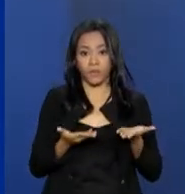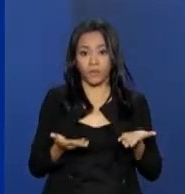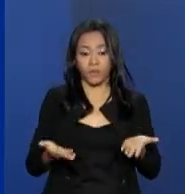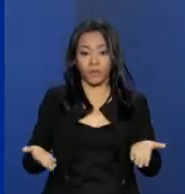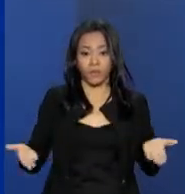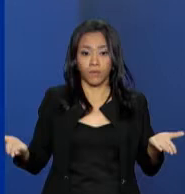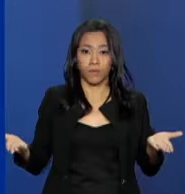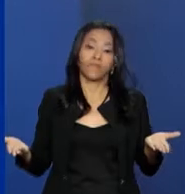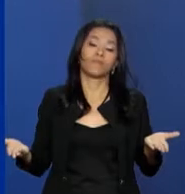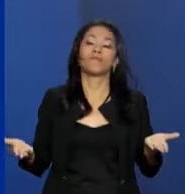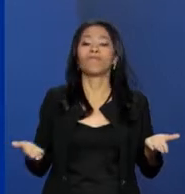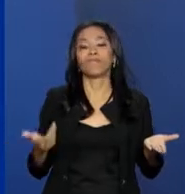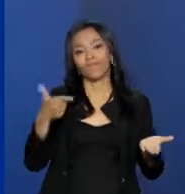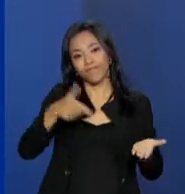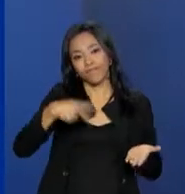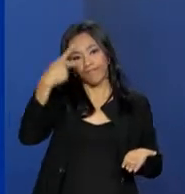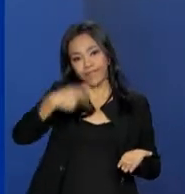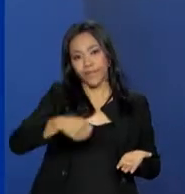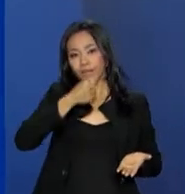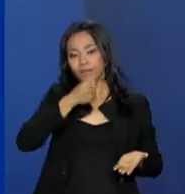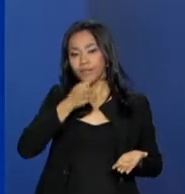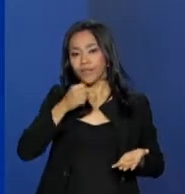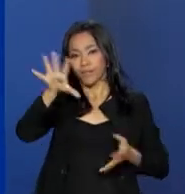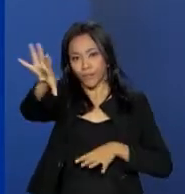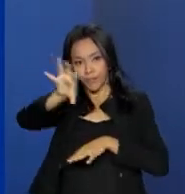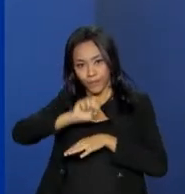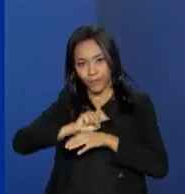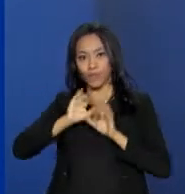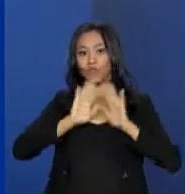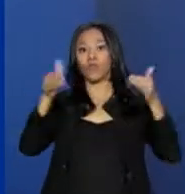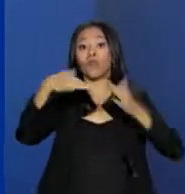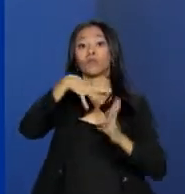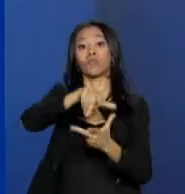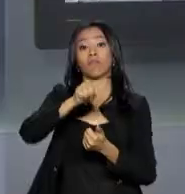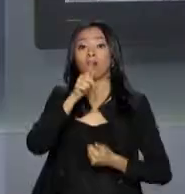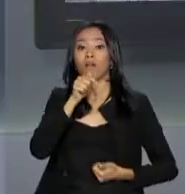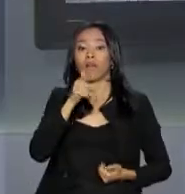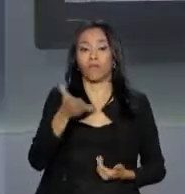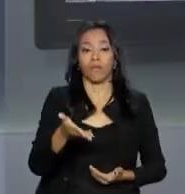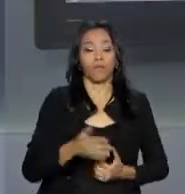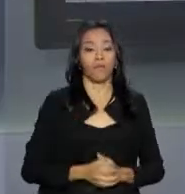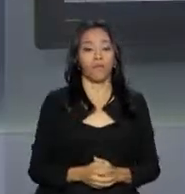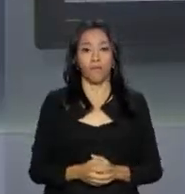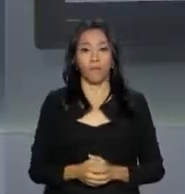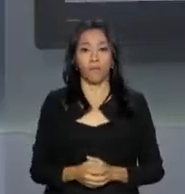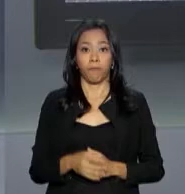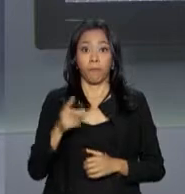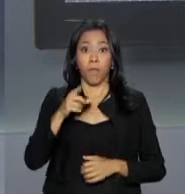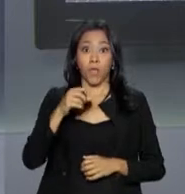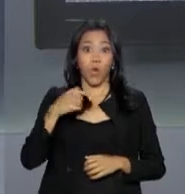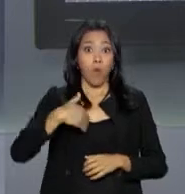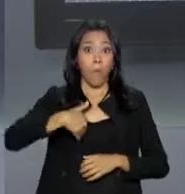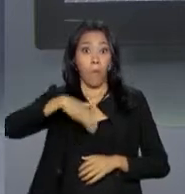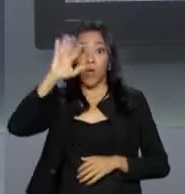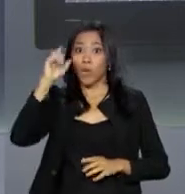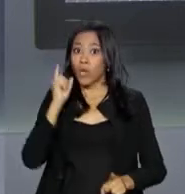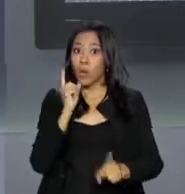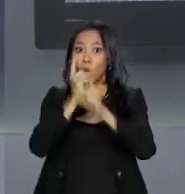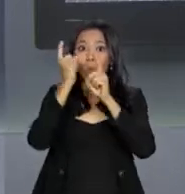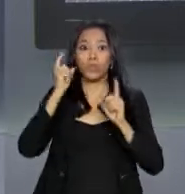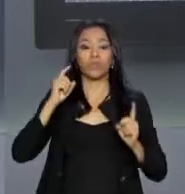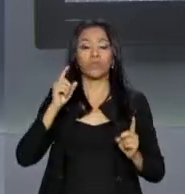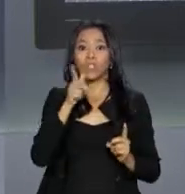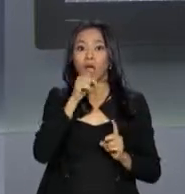sustentabilidade.sebrae.com.br. Carla Vatier, NBR, na cobertura do 8º Fórum Mundial da Água. O maior encontro sobre águas do